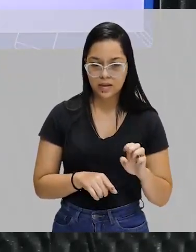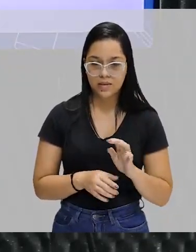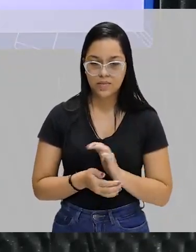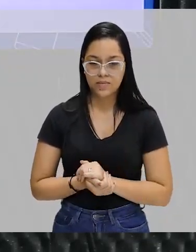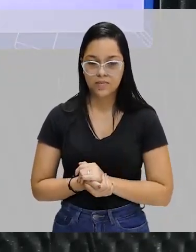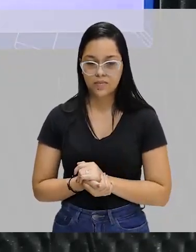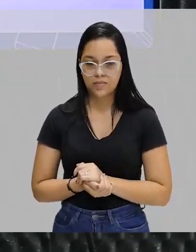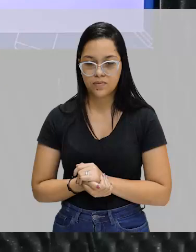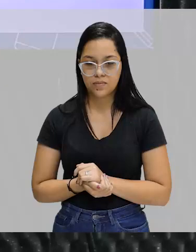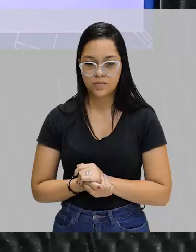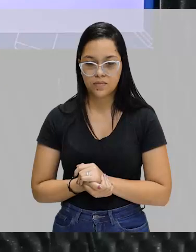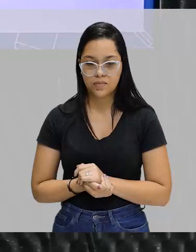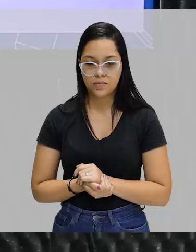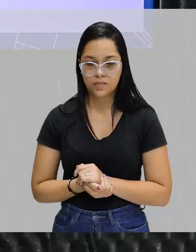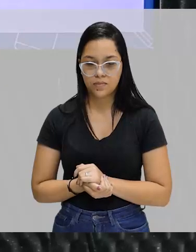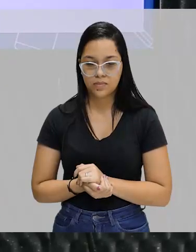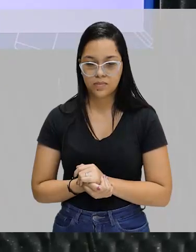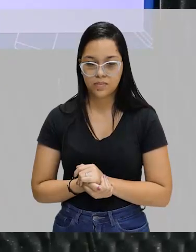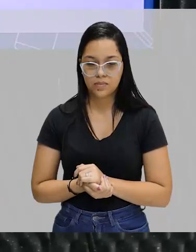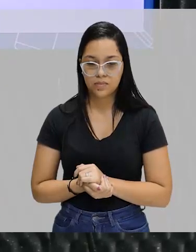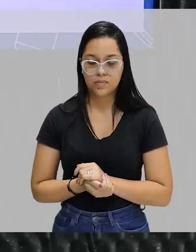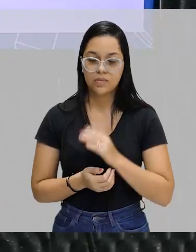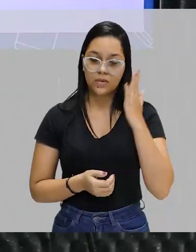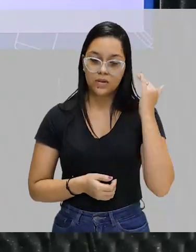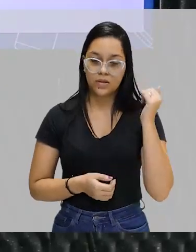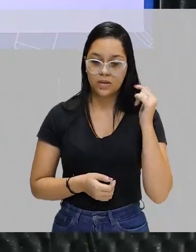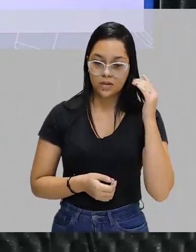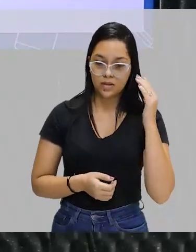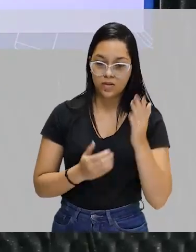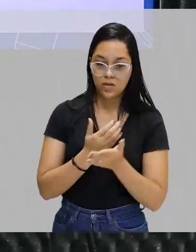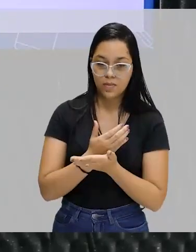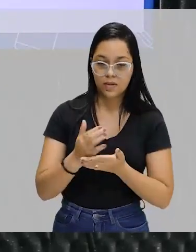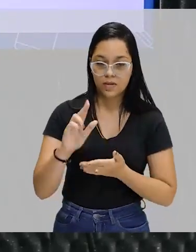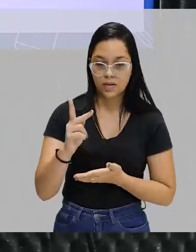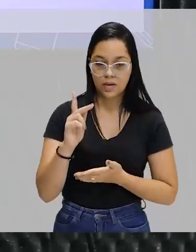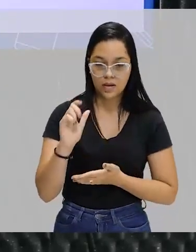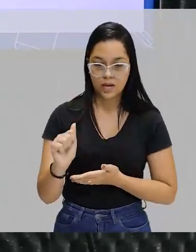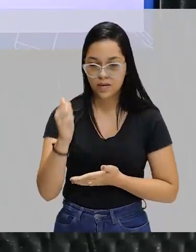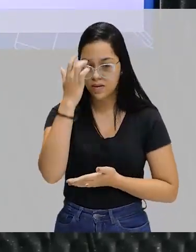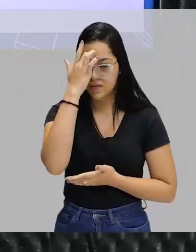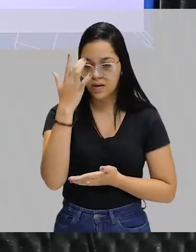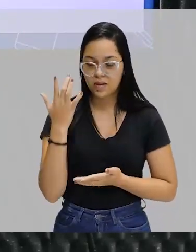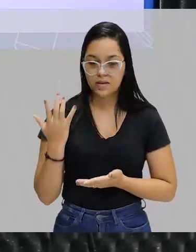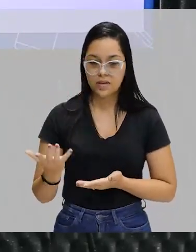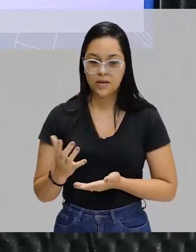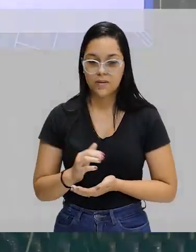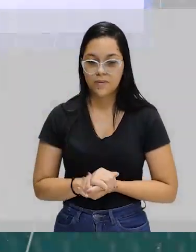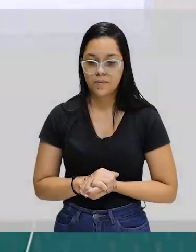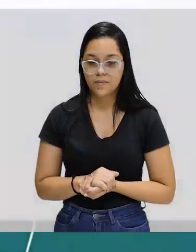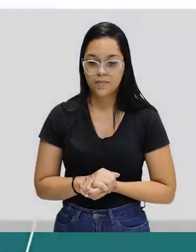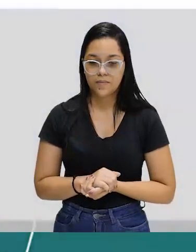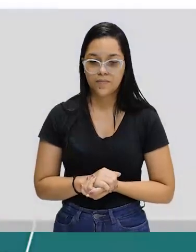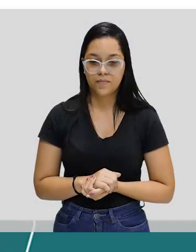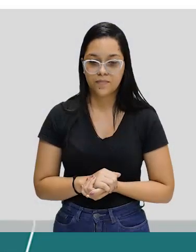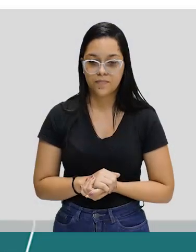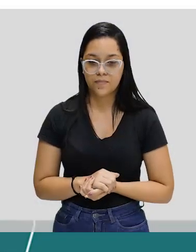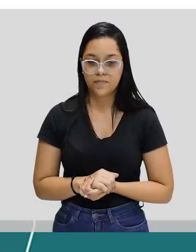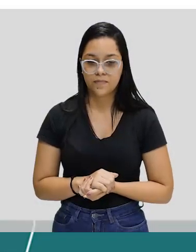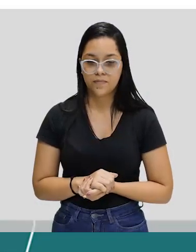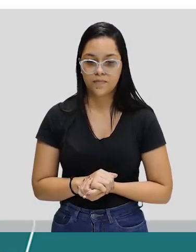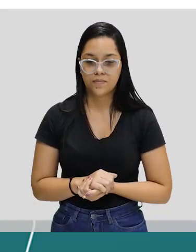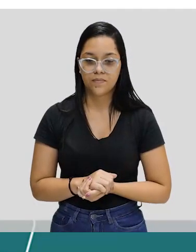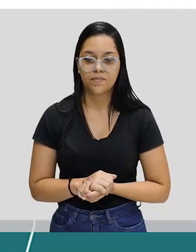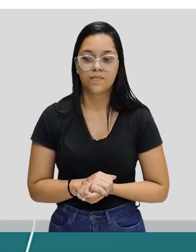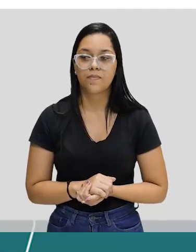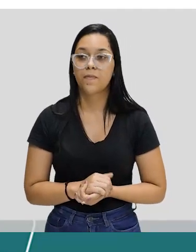sei que não é nenhuma das duas, né? E aí, como eu já sei, ó, que começa com HA, ficou bem fácil agora de resolver a questão, não é mesmo? Olha